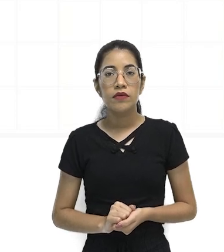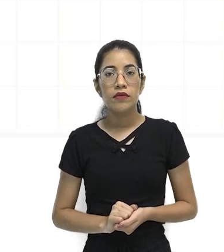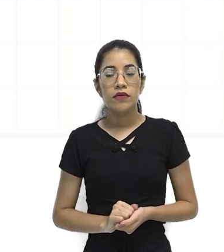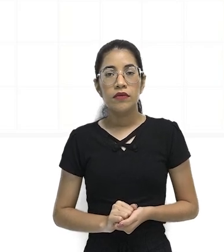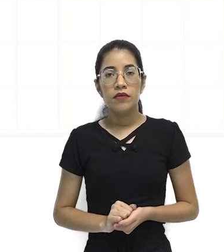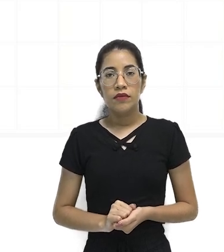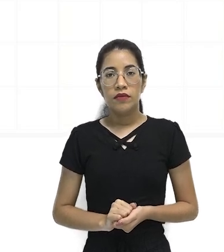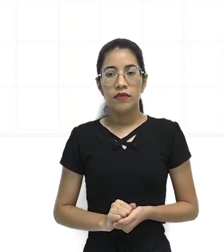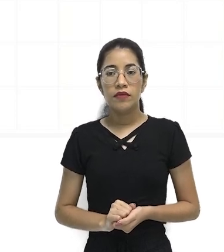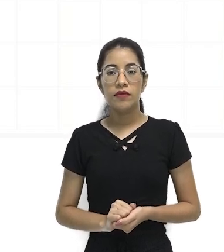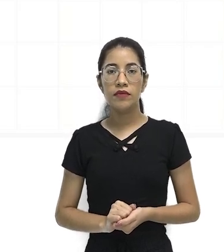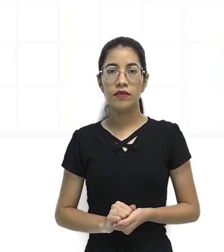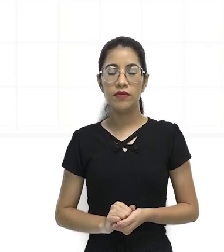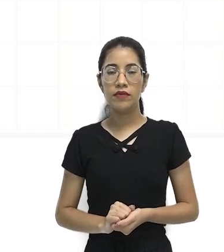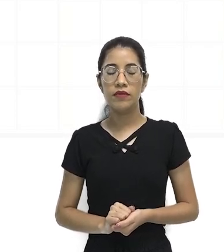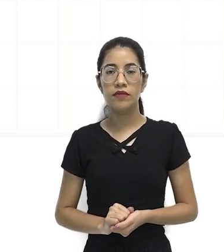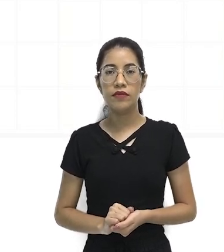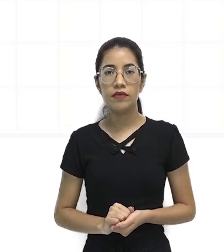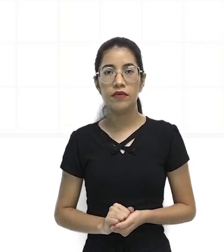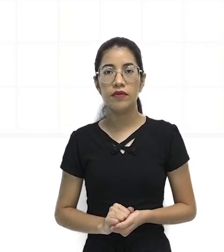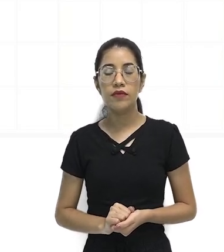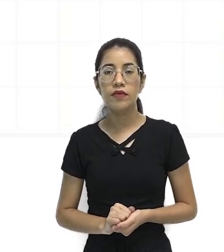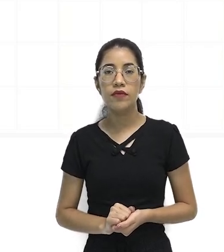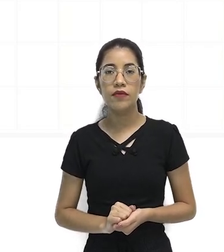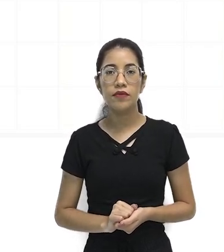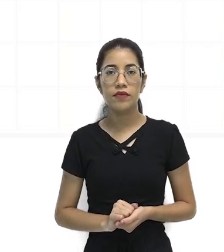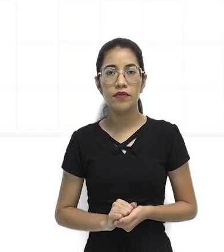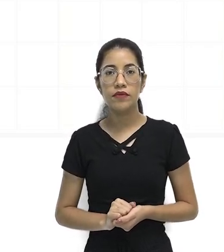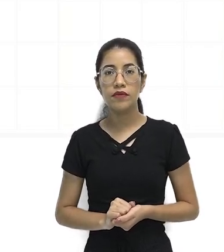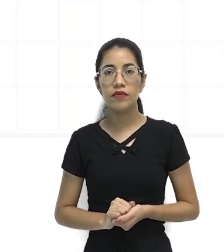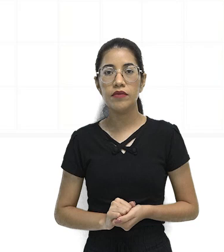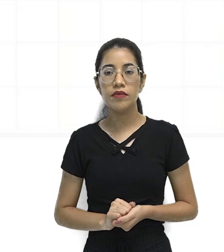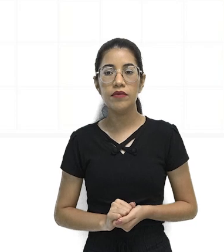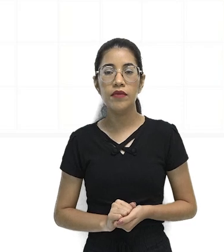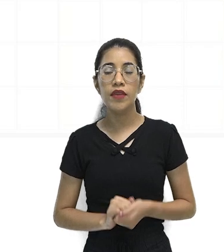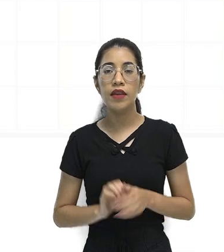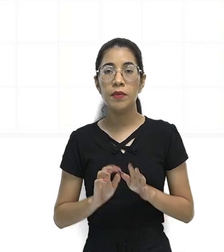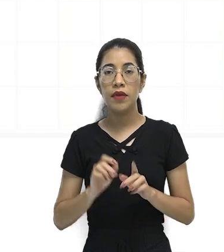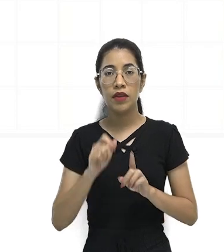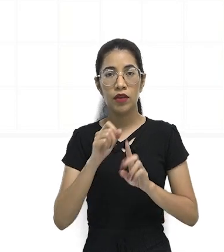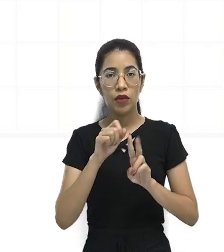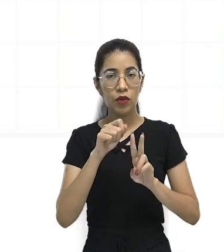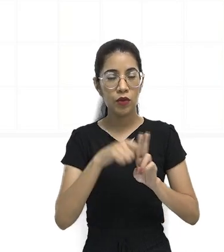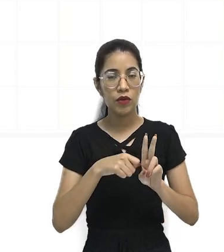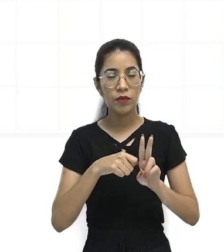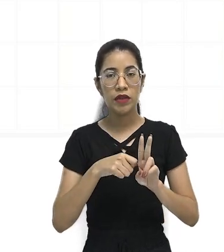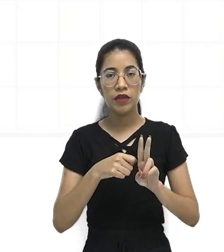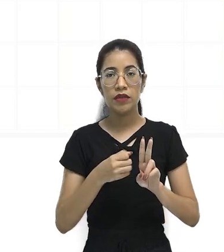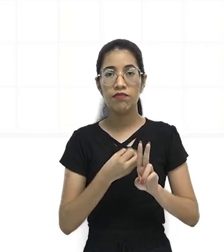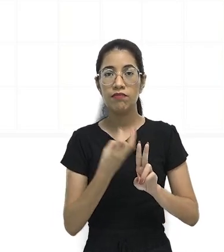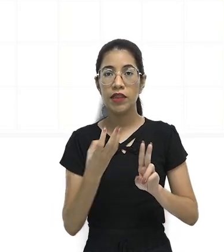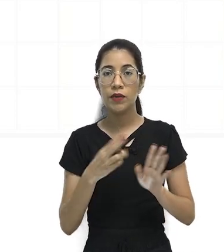Né? Um mês tem 4 semanas. Ora, 2 meses